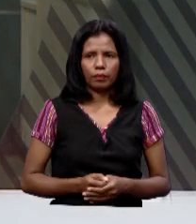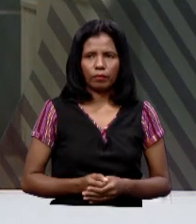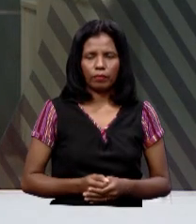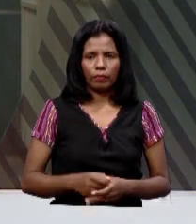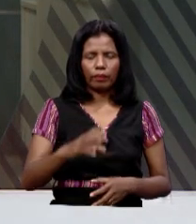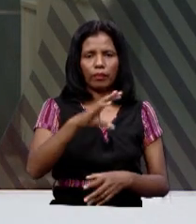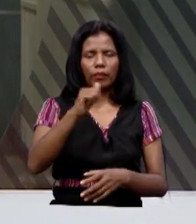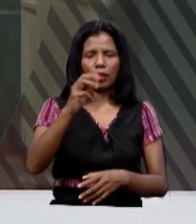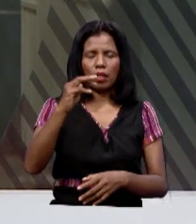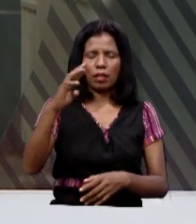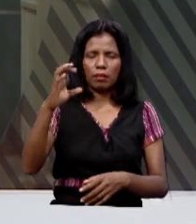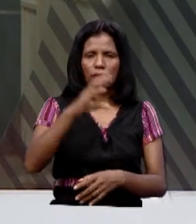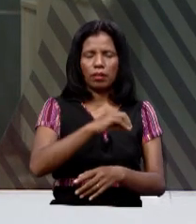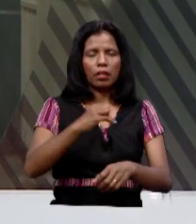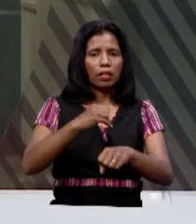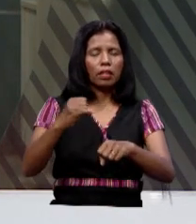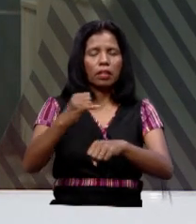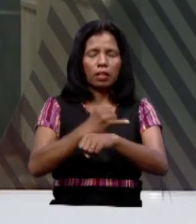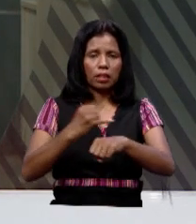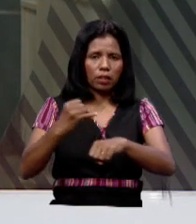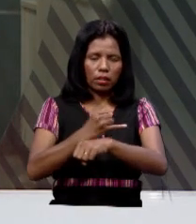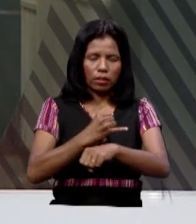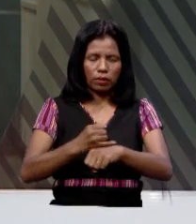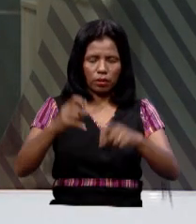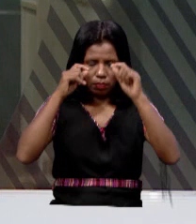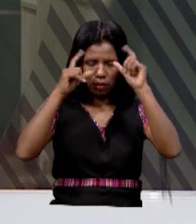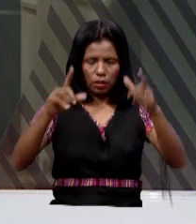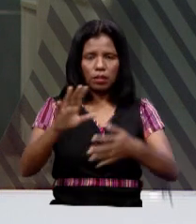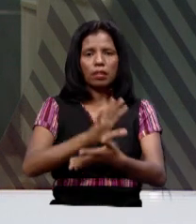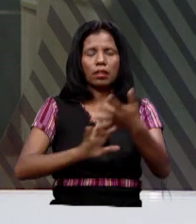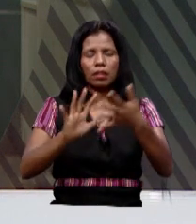Câmara Comércio e Indústria Timor-Leste celebra Natal Amuto, que é município Hermera.